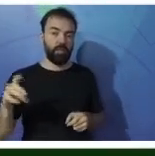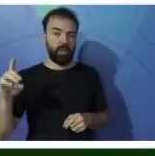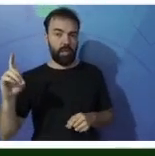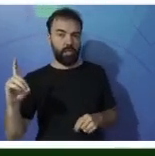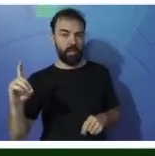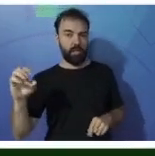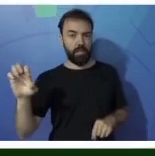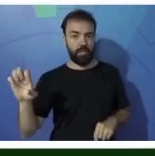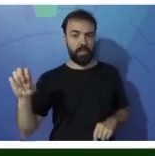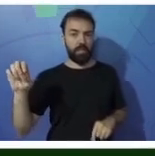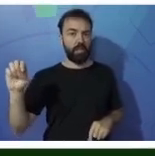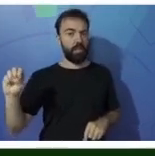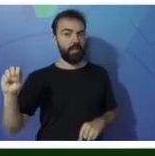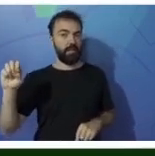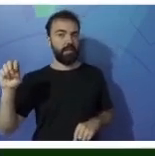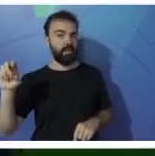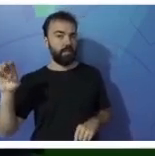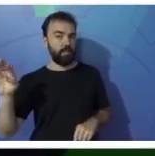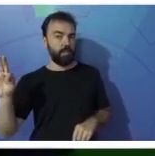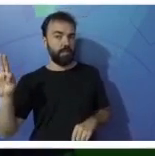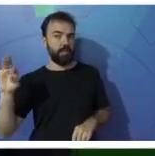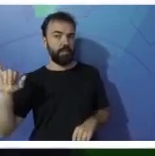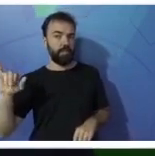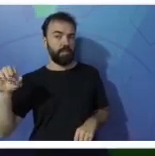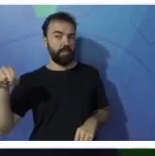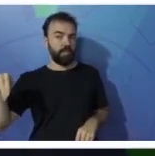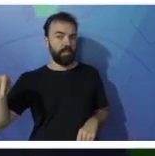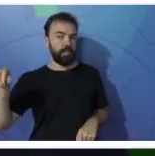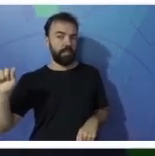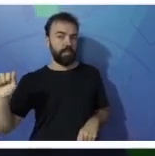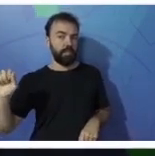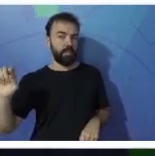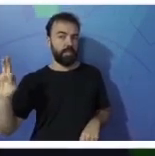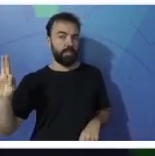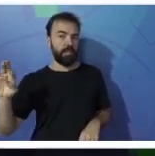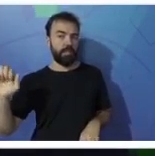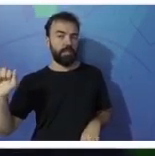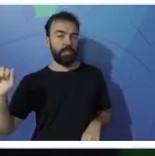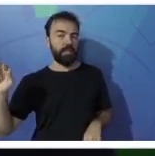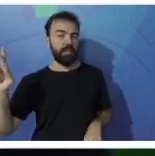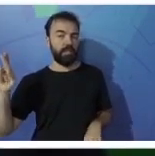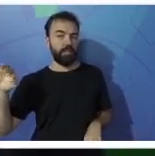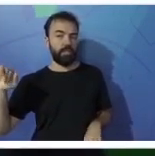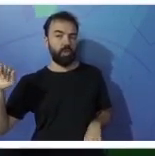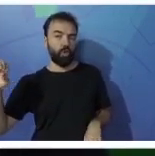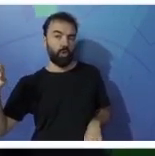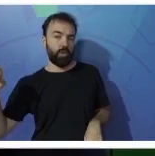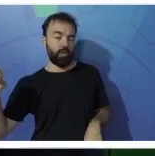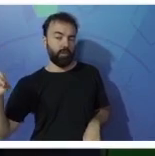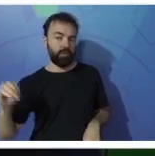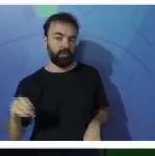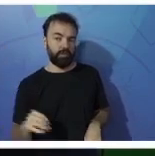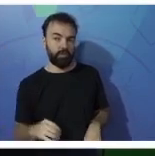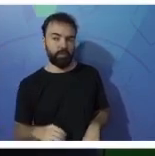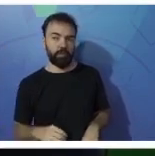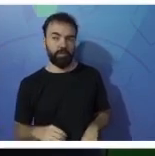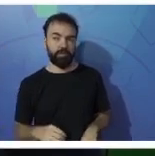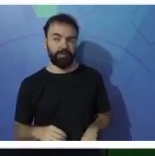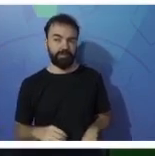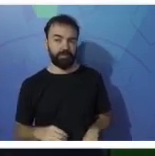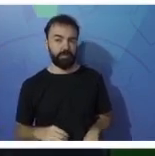coisa que ocorreu, né? Faz pedidos, você pode pedir alguma coisa. E no